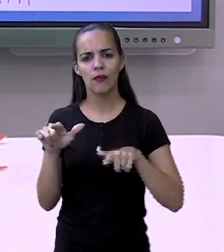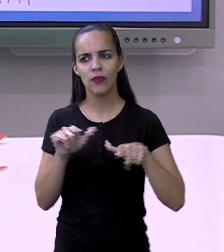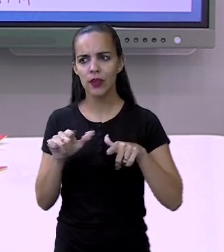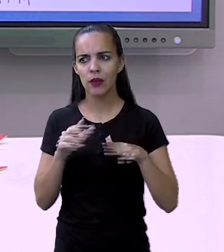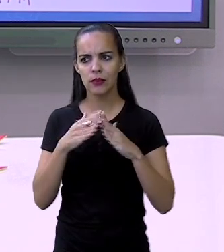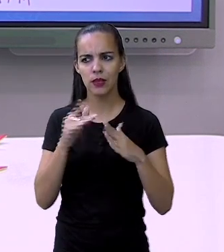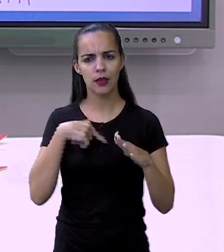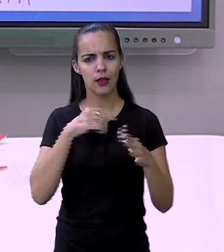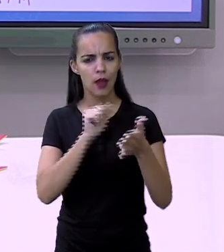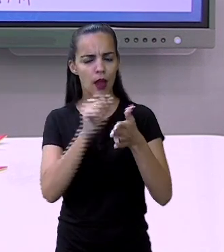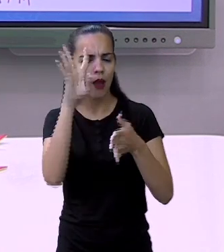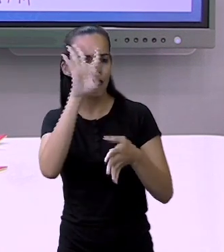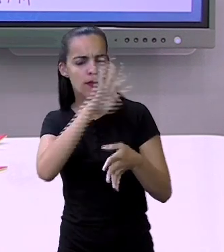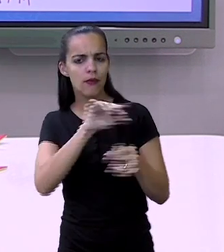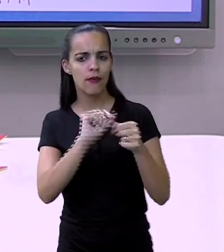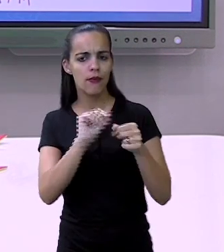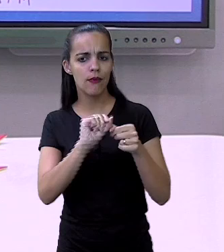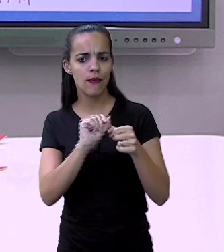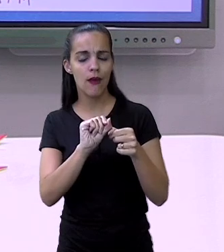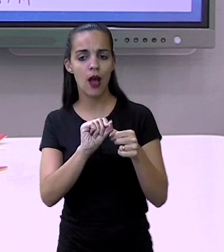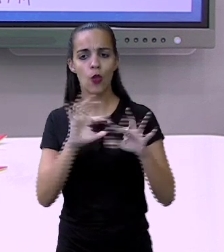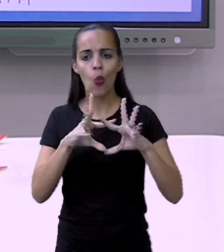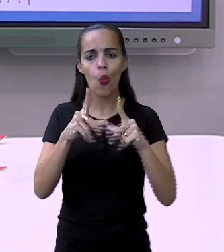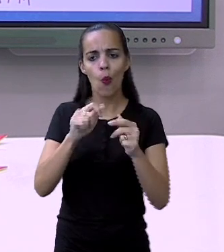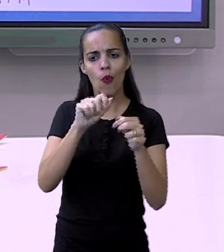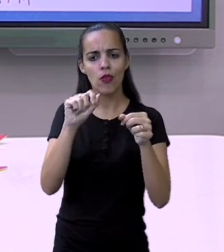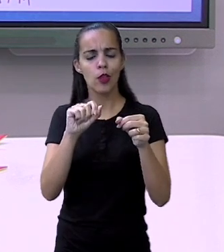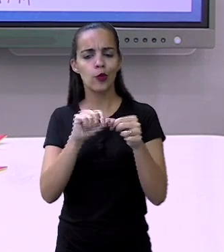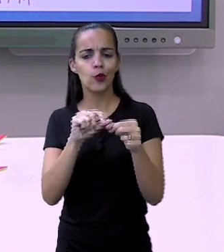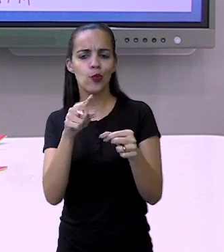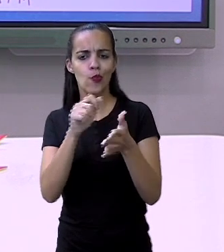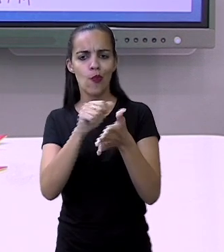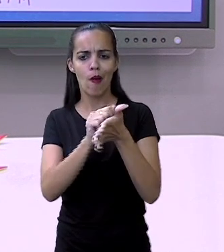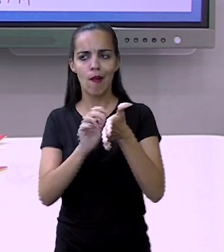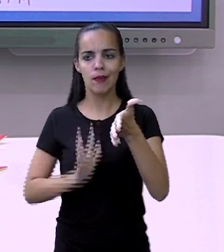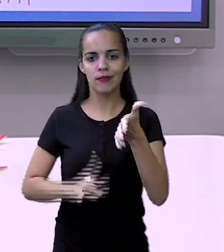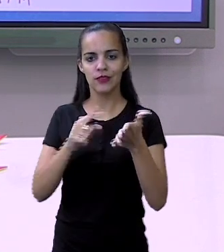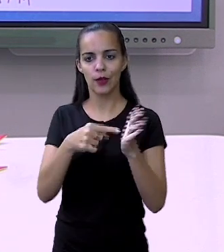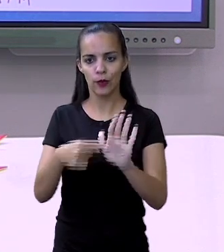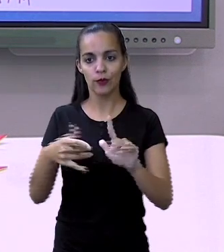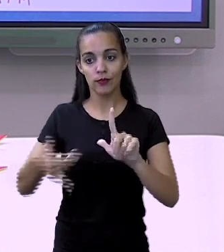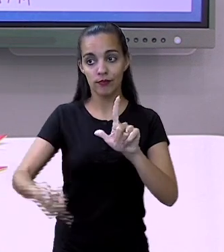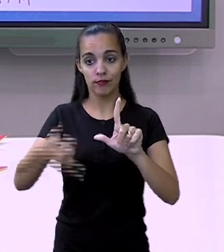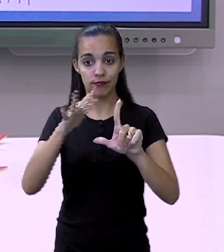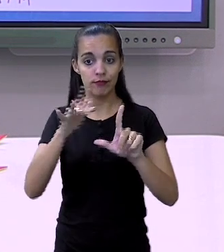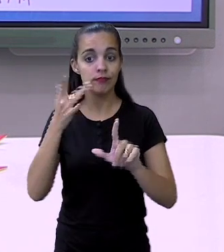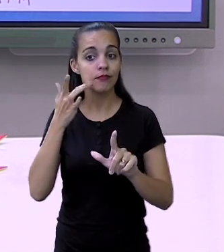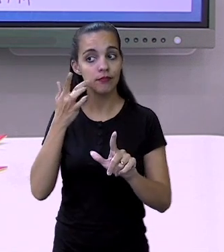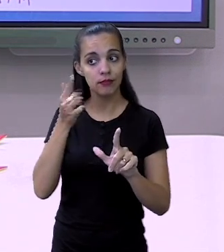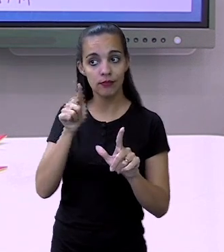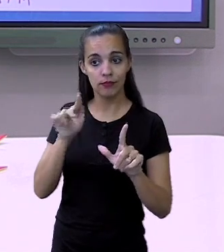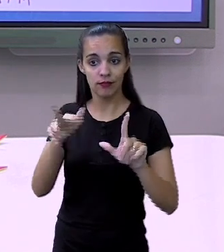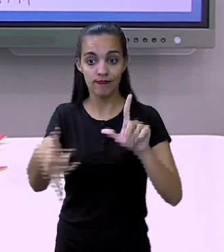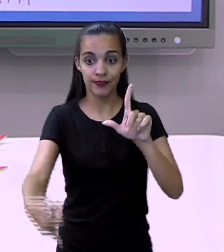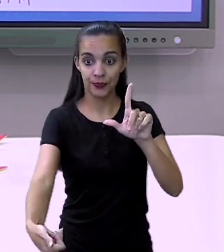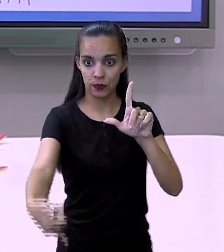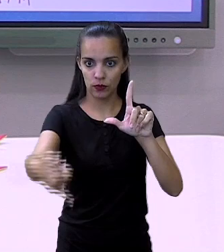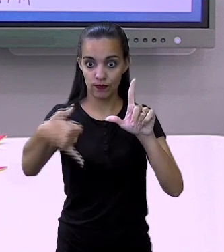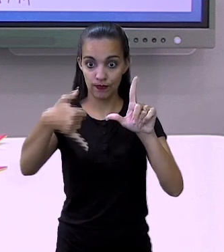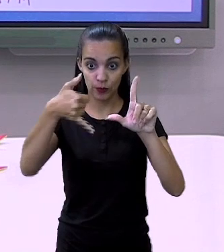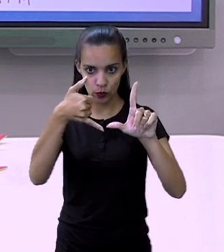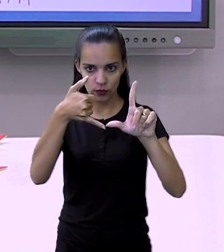trabalhe, resolva os exercícios. E para acessar nossas atividades na plataforma SMED-GV, aponte a câmera do